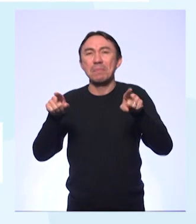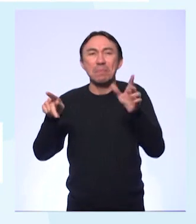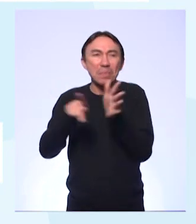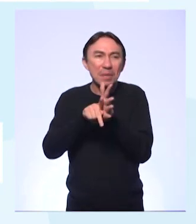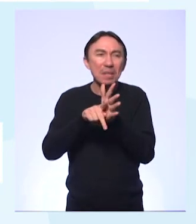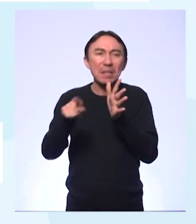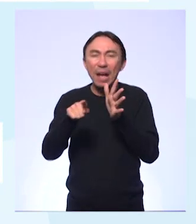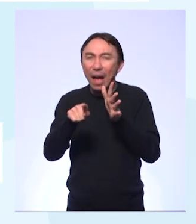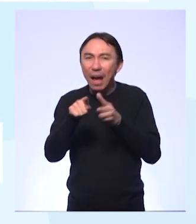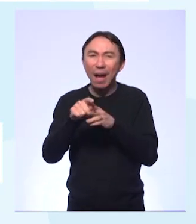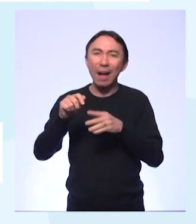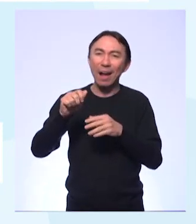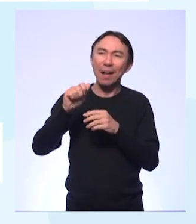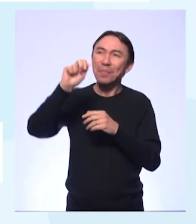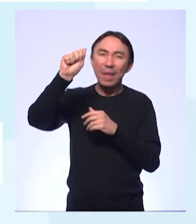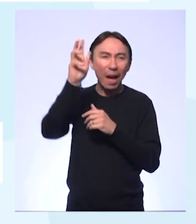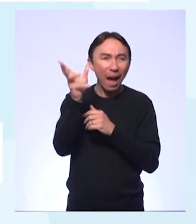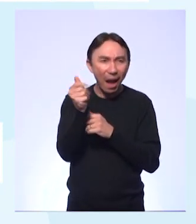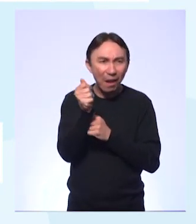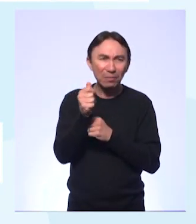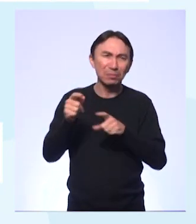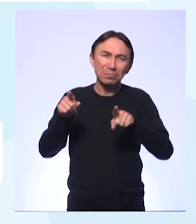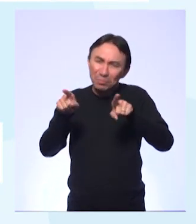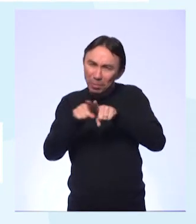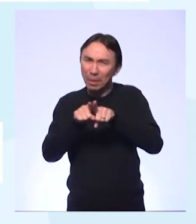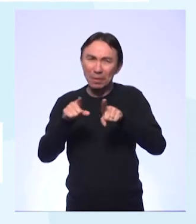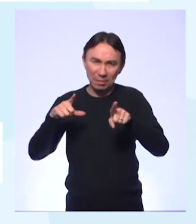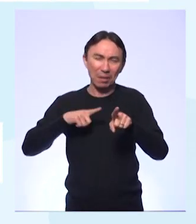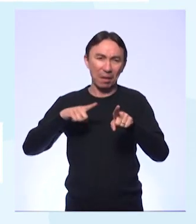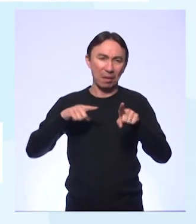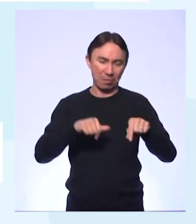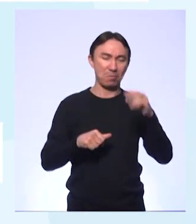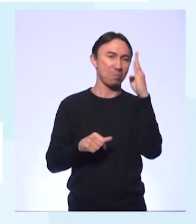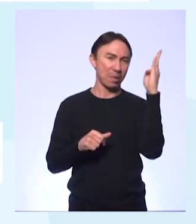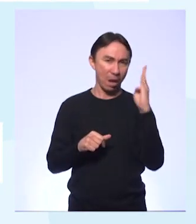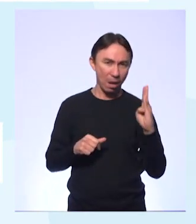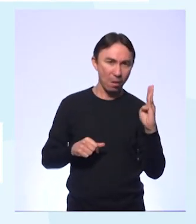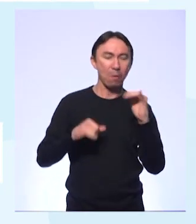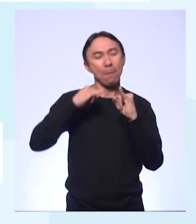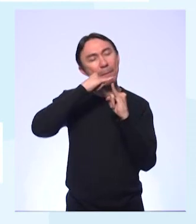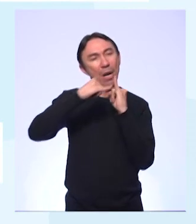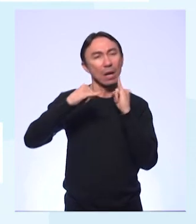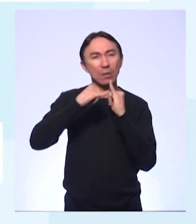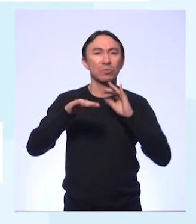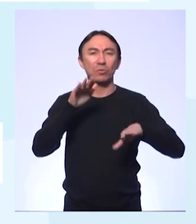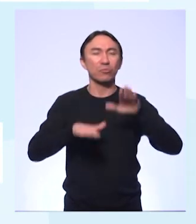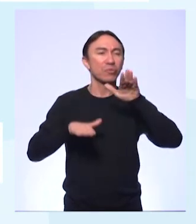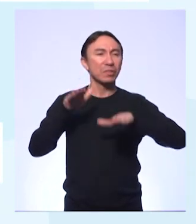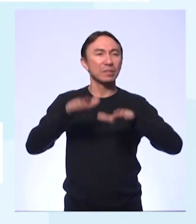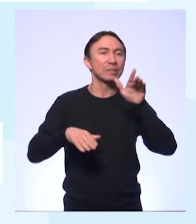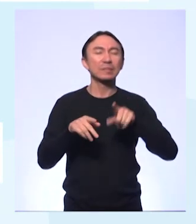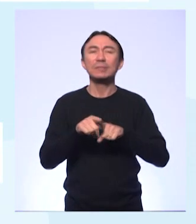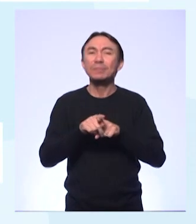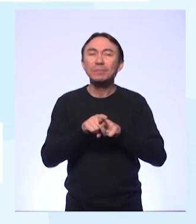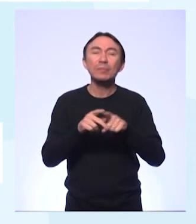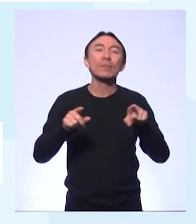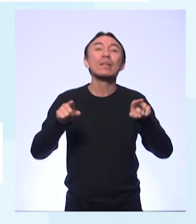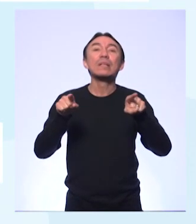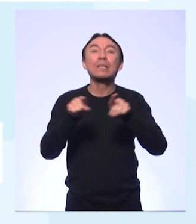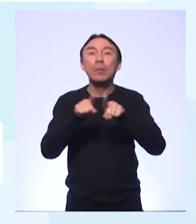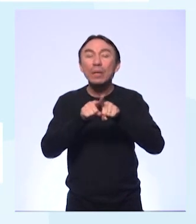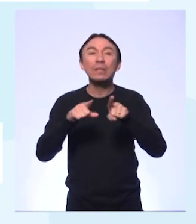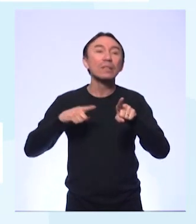que a gente tem aqui no nosso país. Tem uma parte do clima equatorial, que é aí próximo da linha do Equador, mas também temos